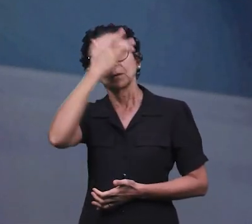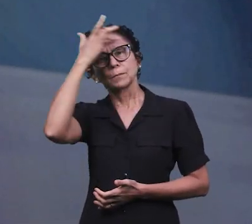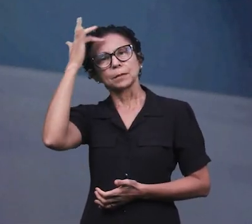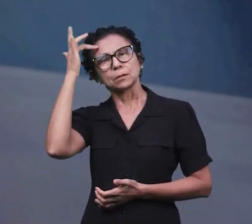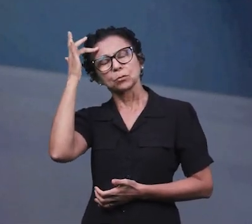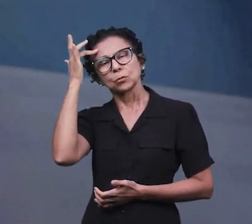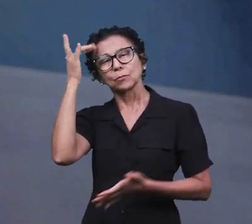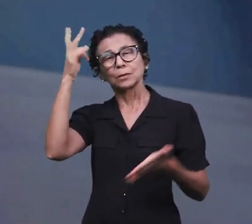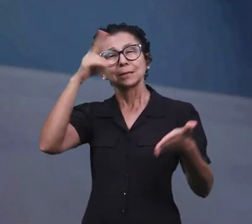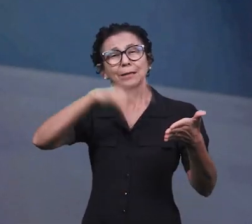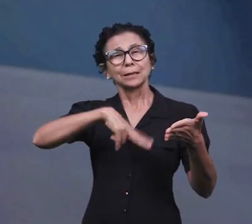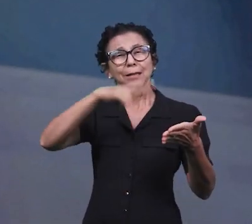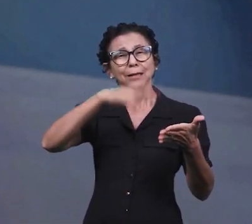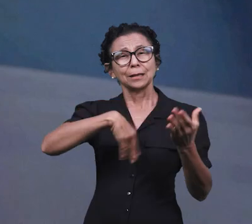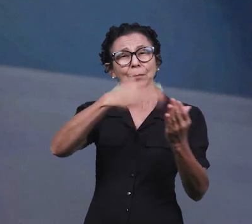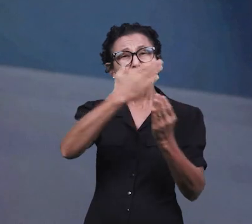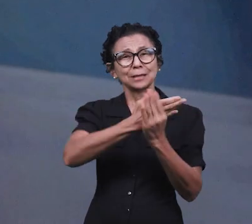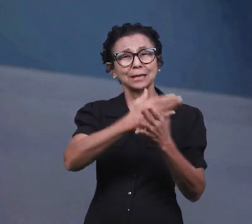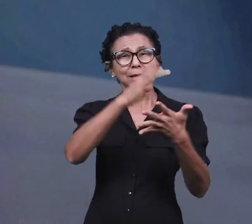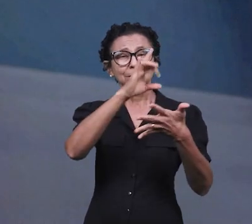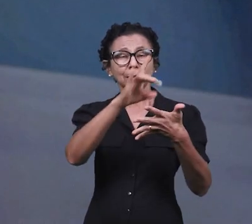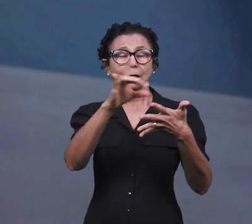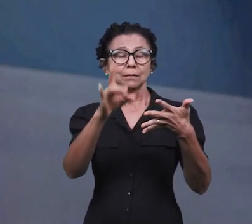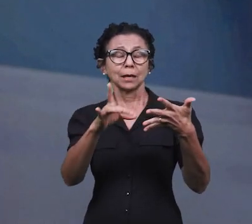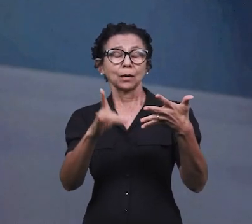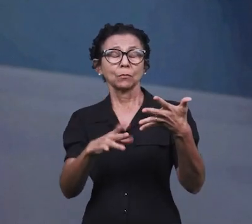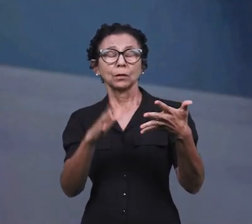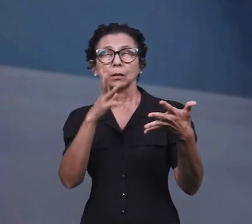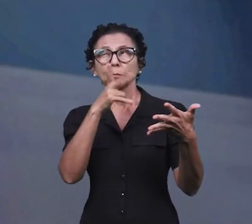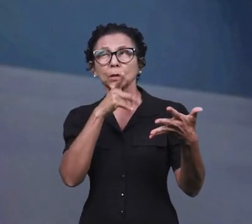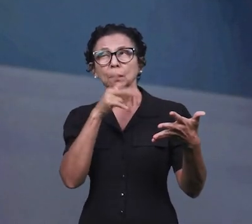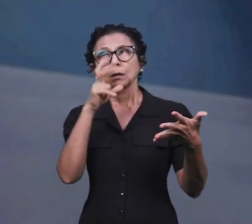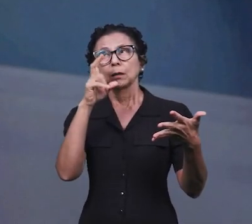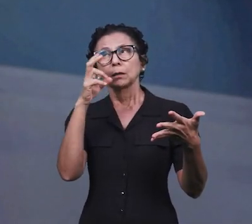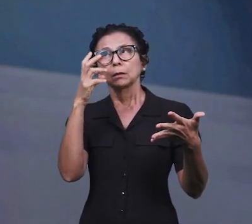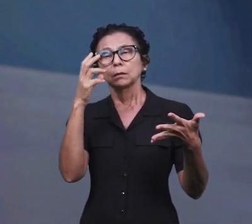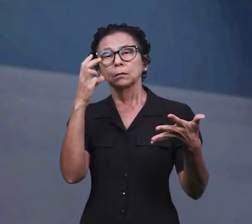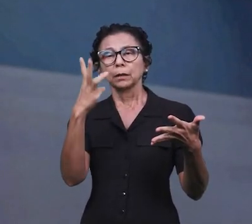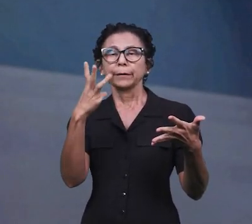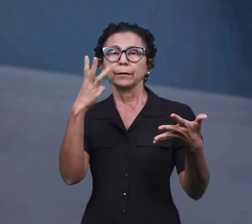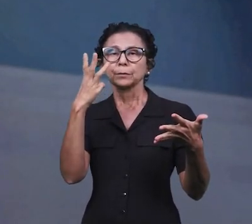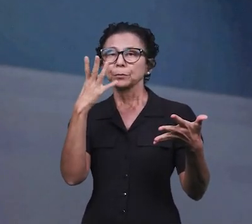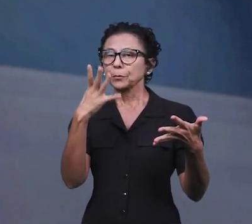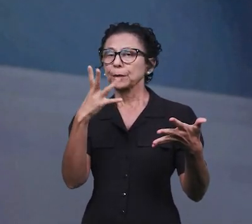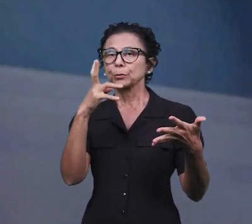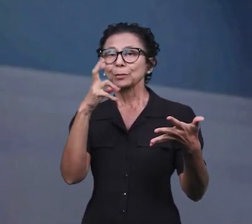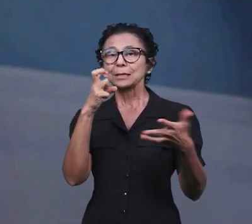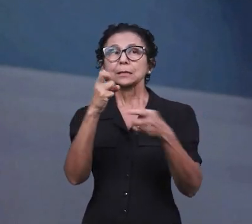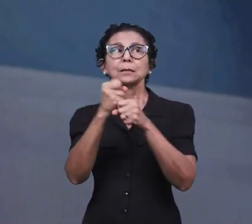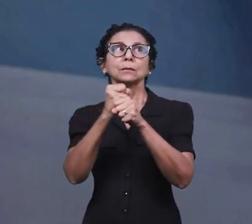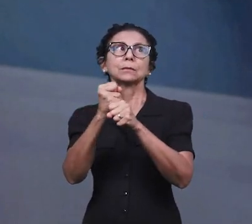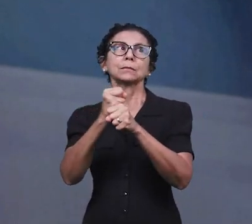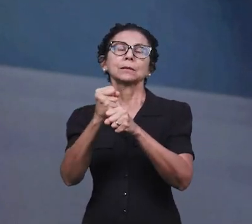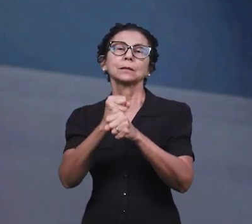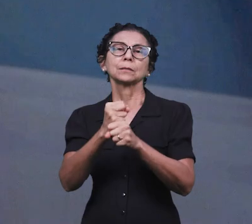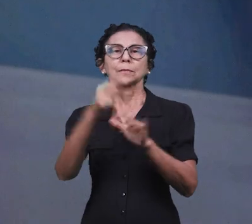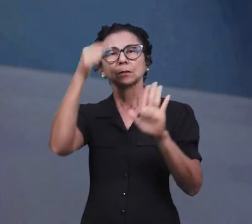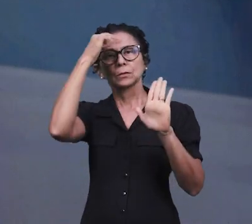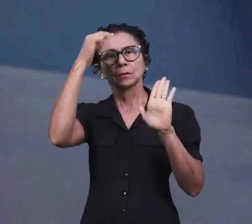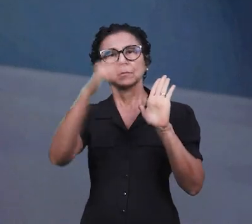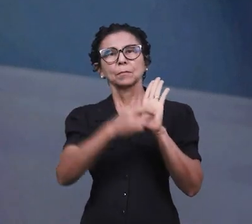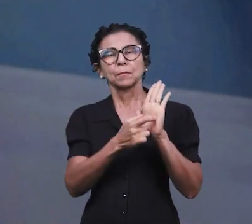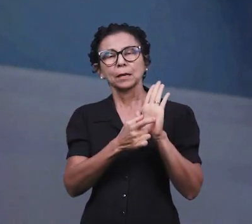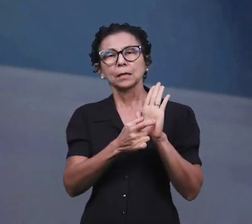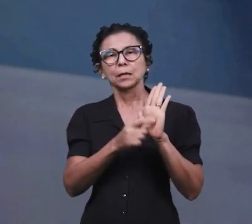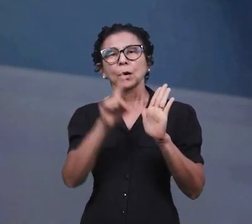ali o processo aguardando, né, ser analisado, sendo que com a inteligência artificial, com menos de um minuto, foi produzida